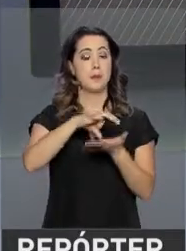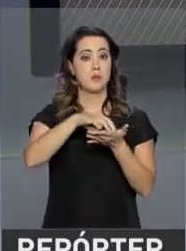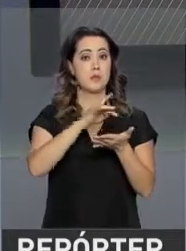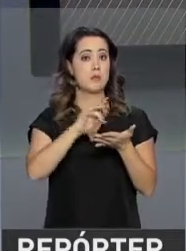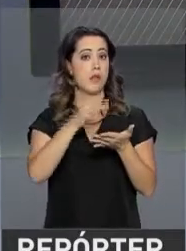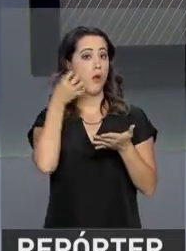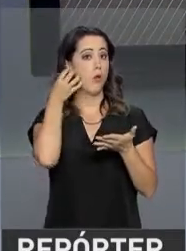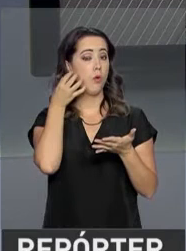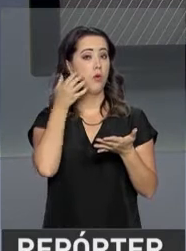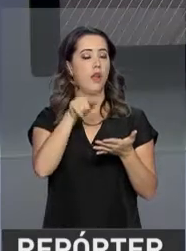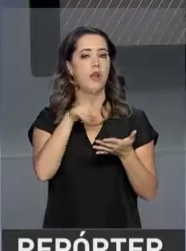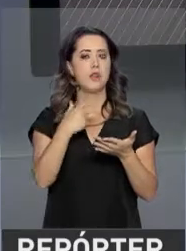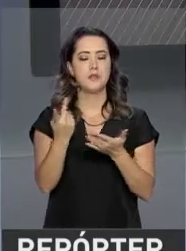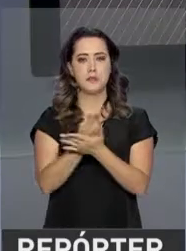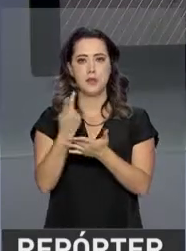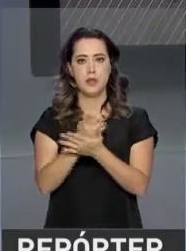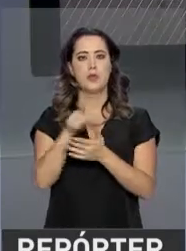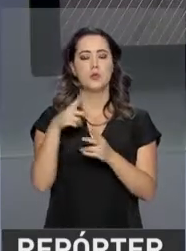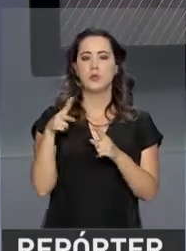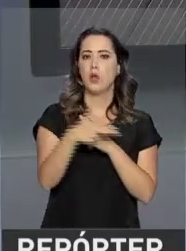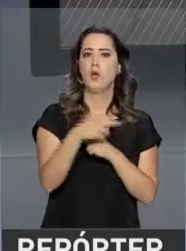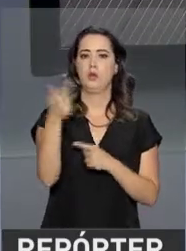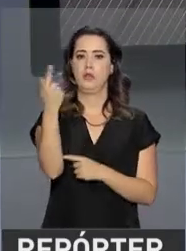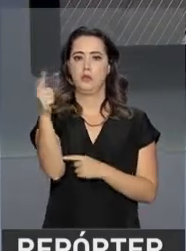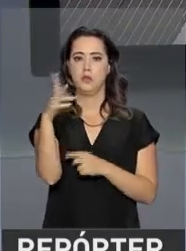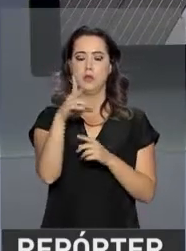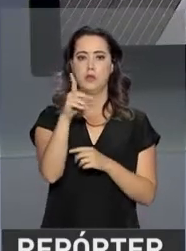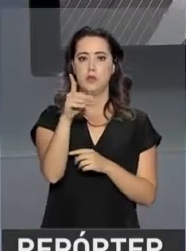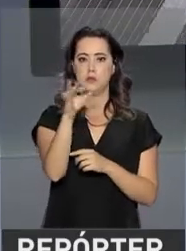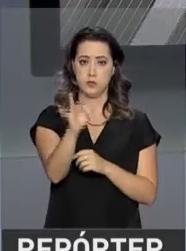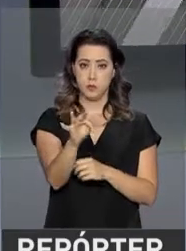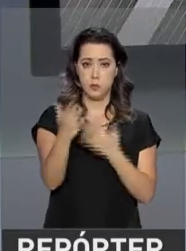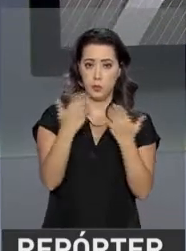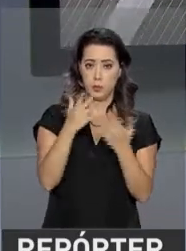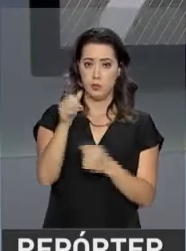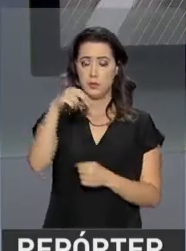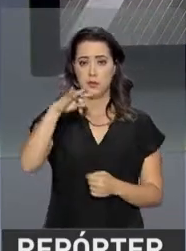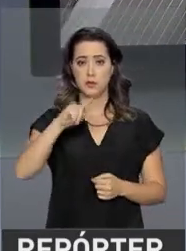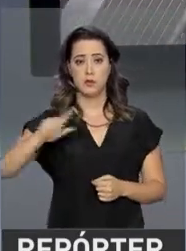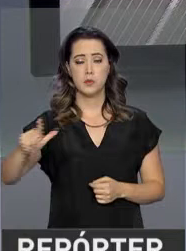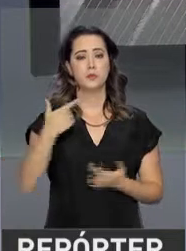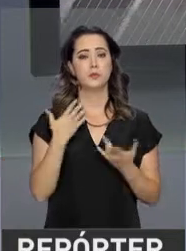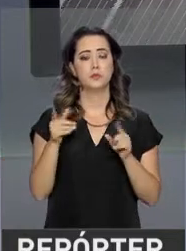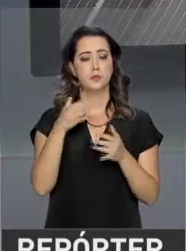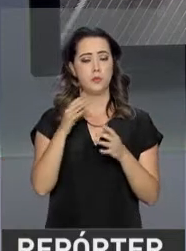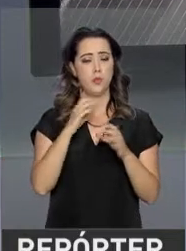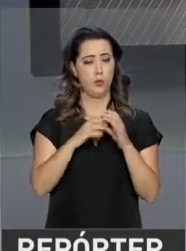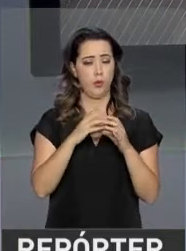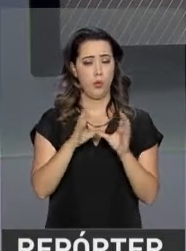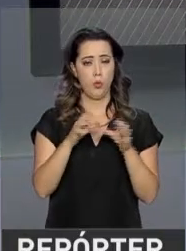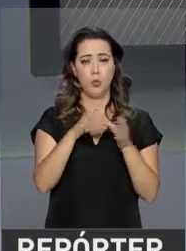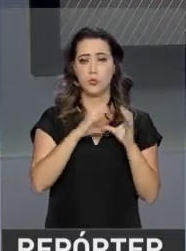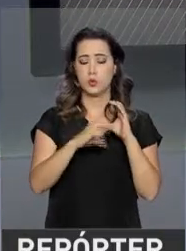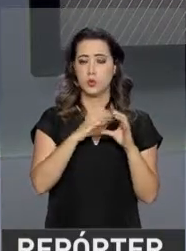irregulares já foram bloqueados no estado de goiás e no distrito federal segundo balanço da anatel agência nacional de telecomunicações